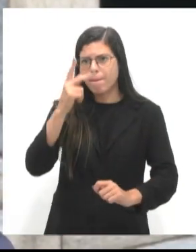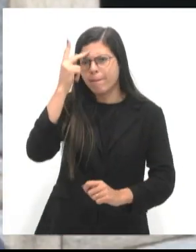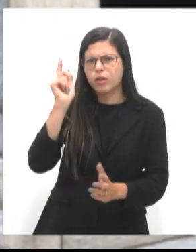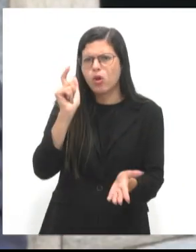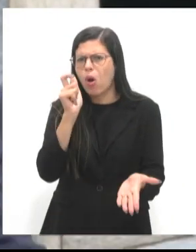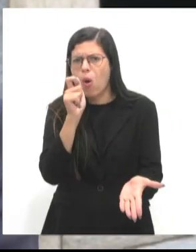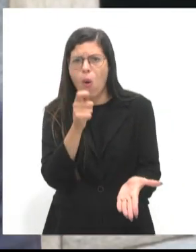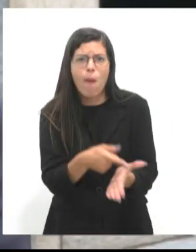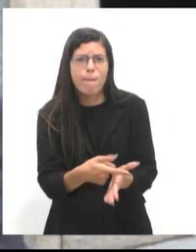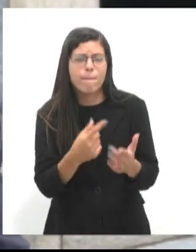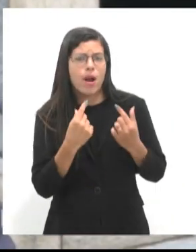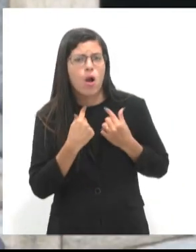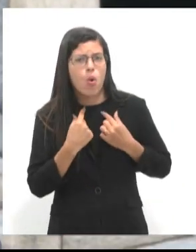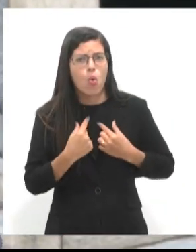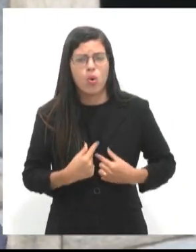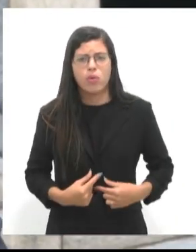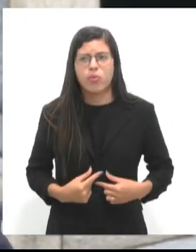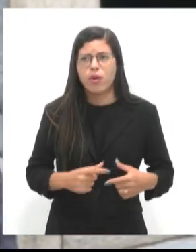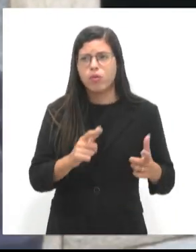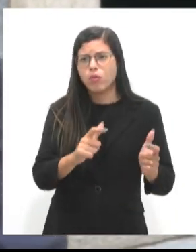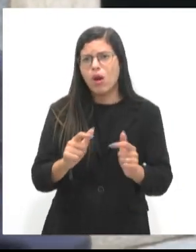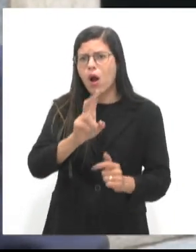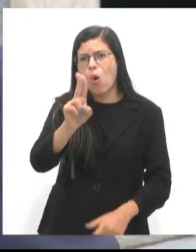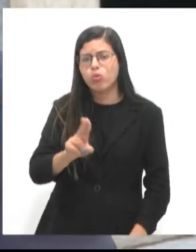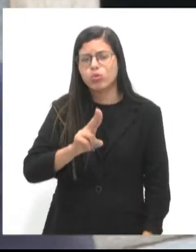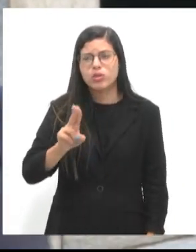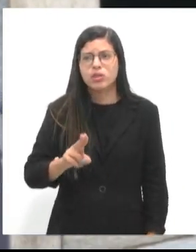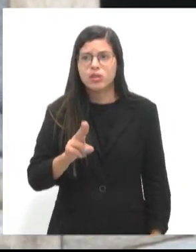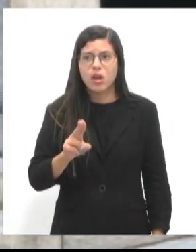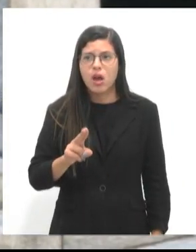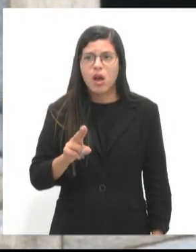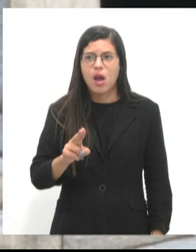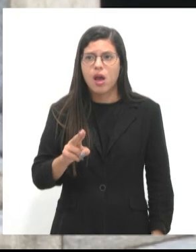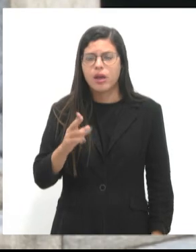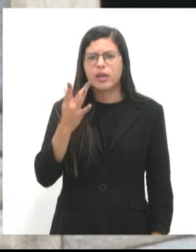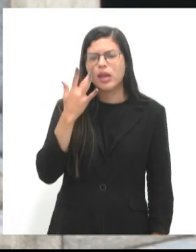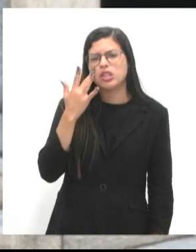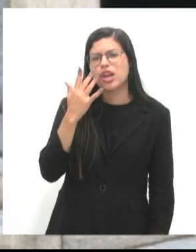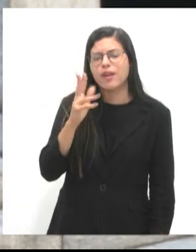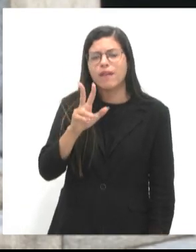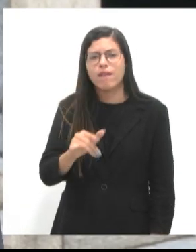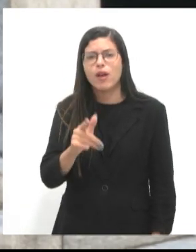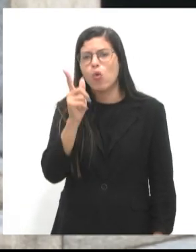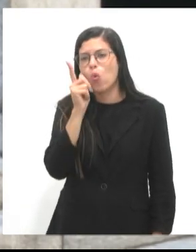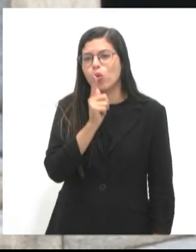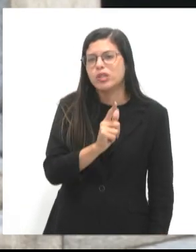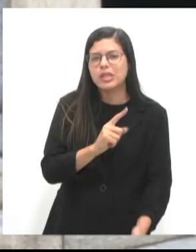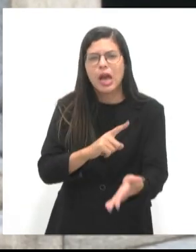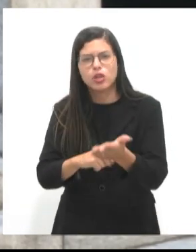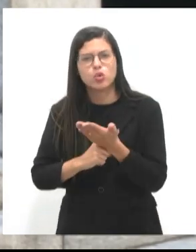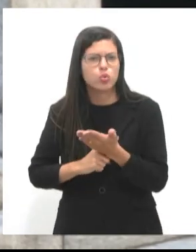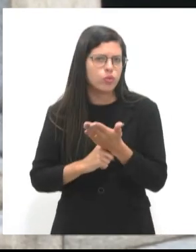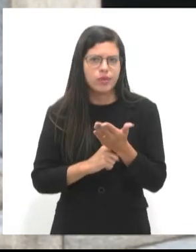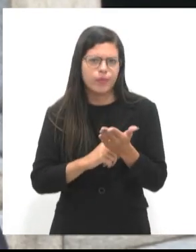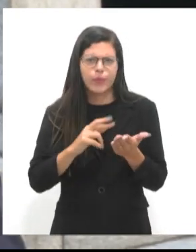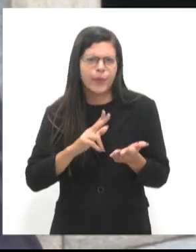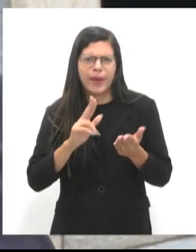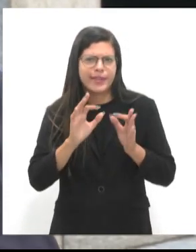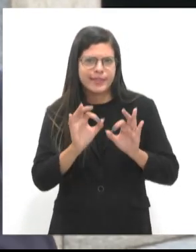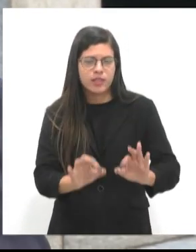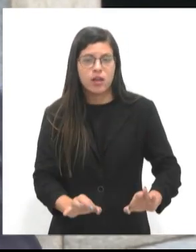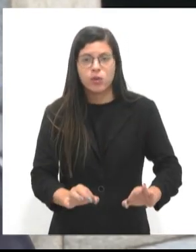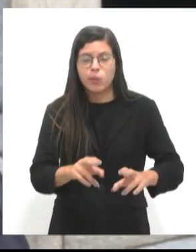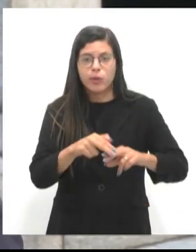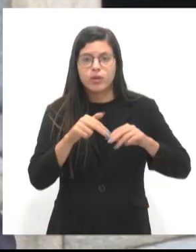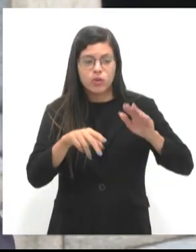comprar esse cordão em algum lugar e utilizar e achar que isso vai lhe beneficiar de alguma maneira, porque isso não está certo. Então, por isso, a lei ela tem